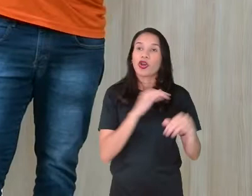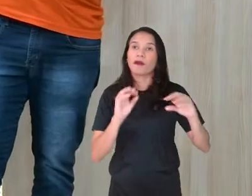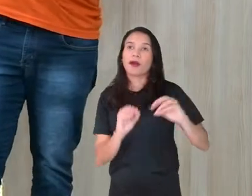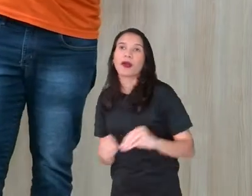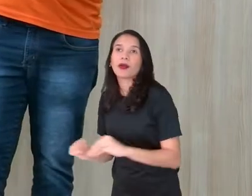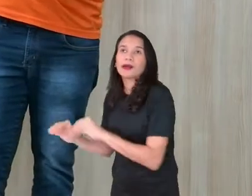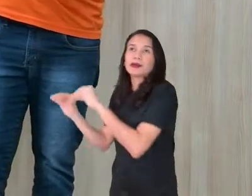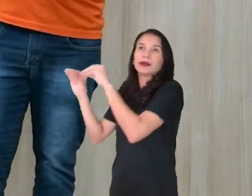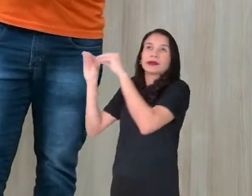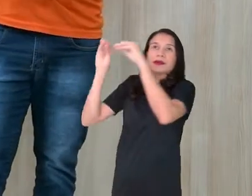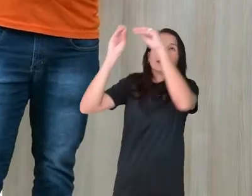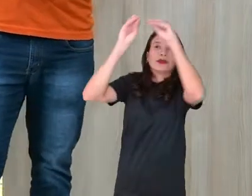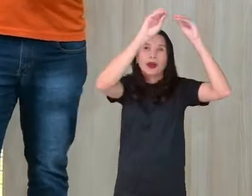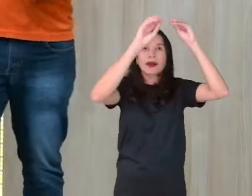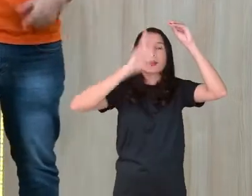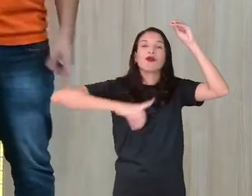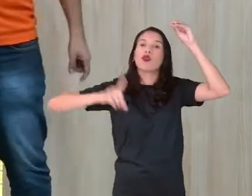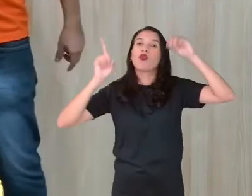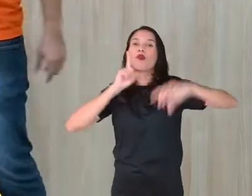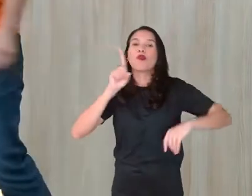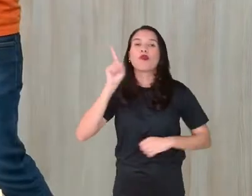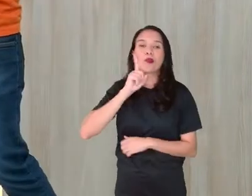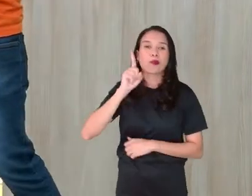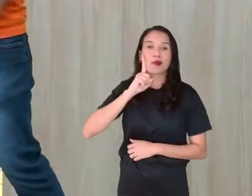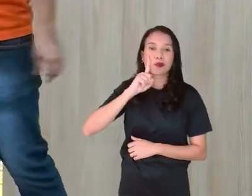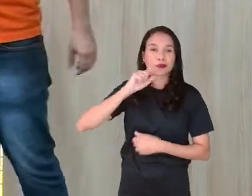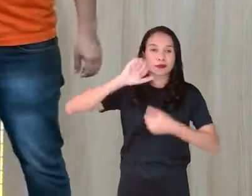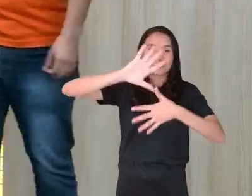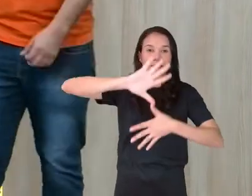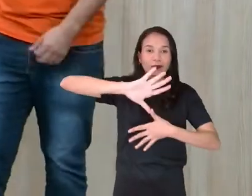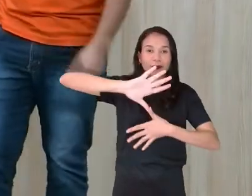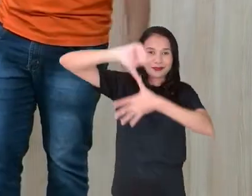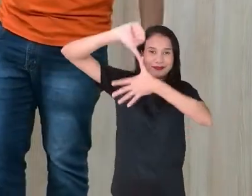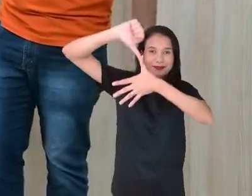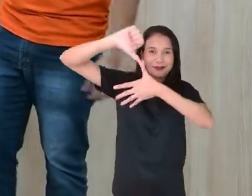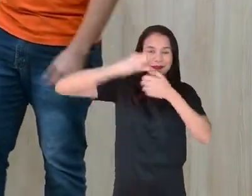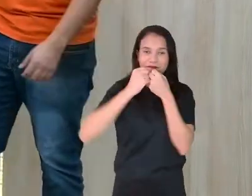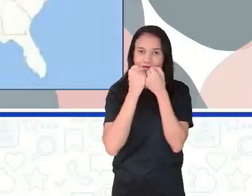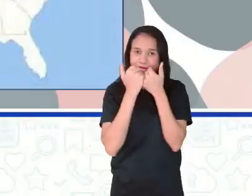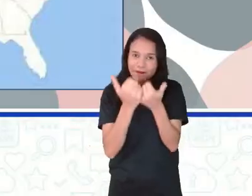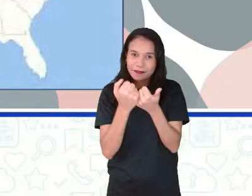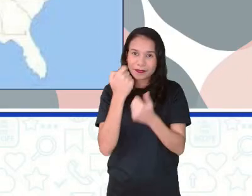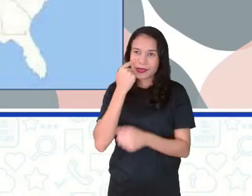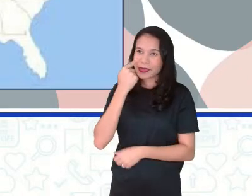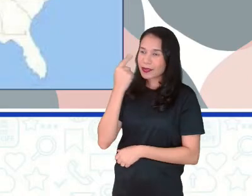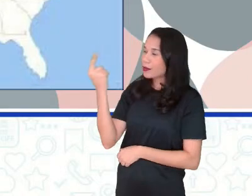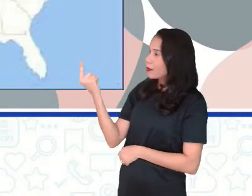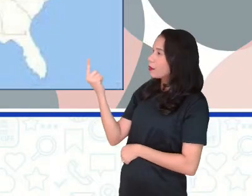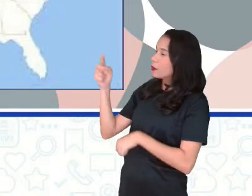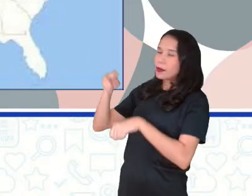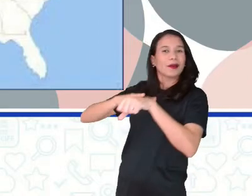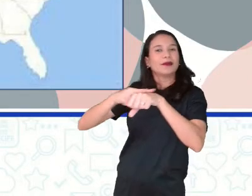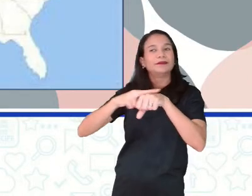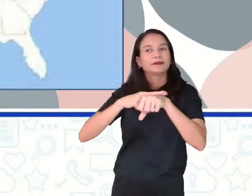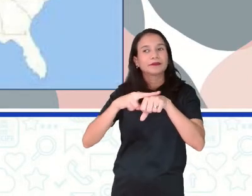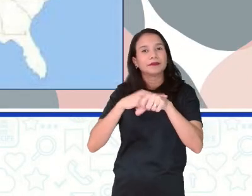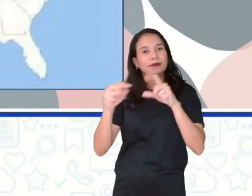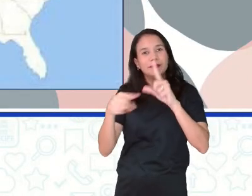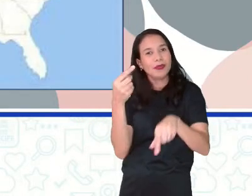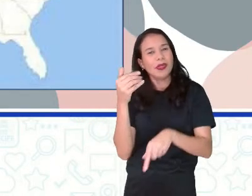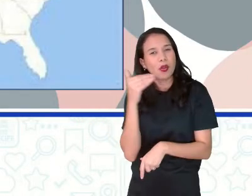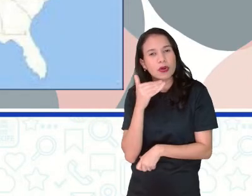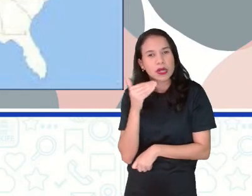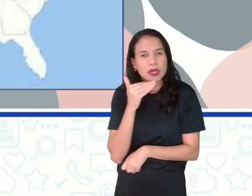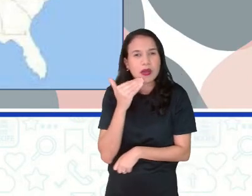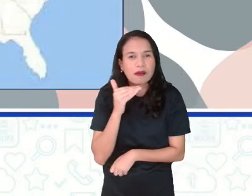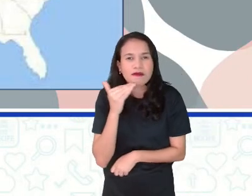ó. Vai lá Estados Unidos, América do Norte. Os Estados Unidos, perfeito, ó. Essa mancha verde aí não é um defeito, não